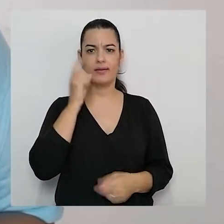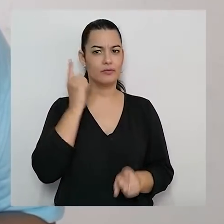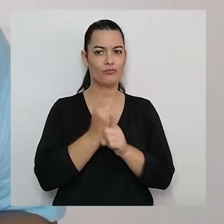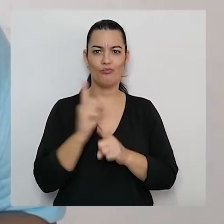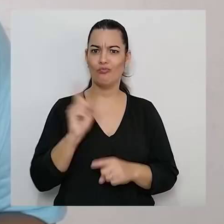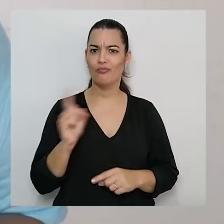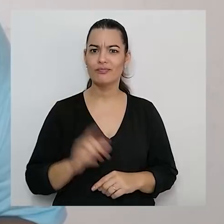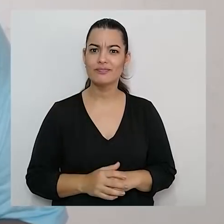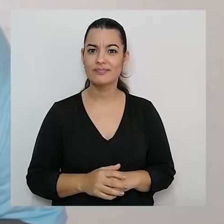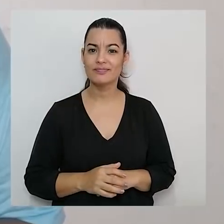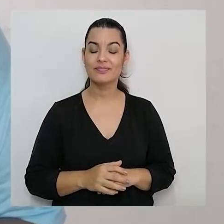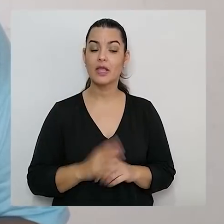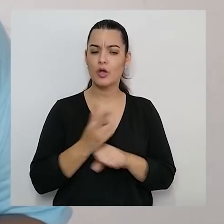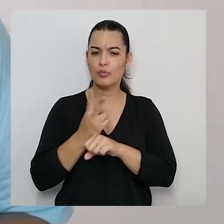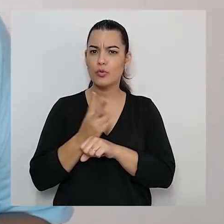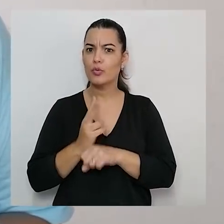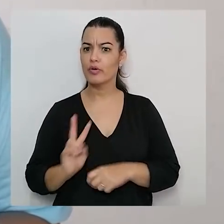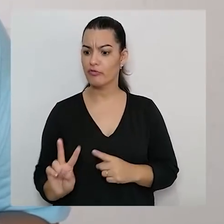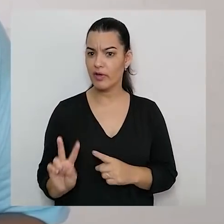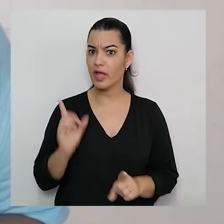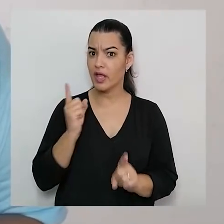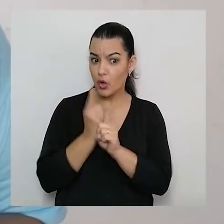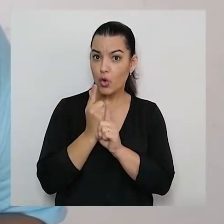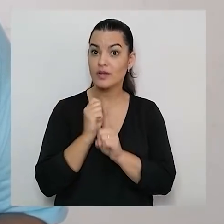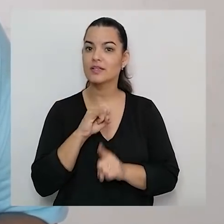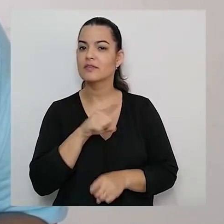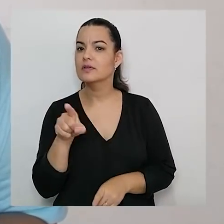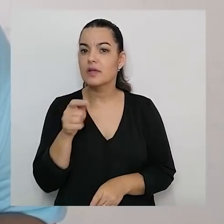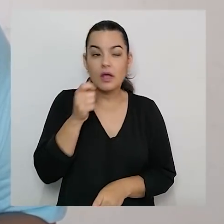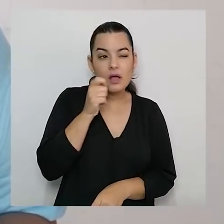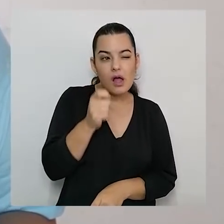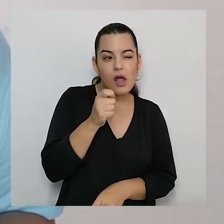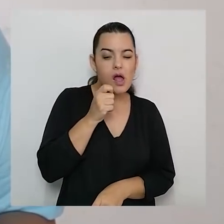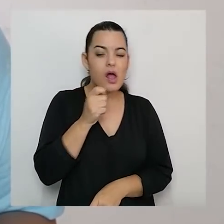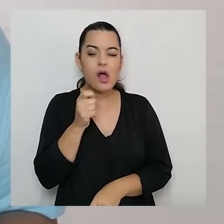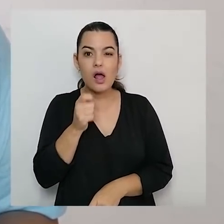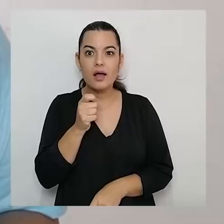vi. Descubra o V se você for detetive.